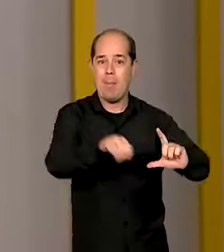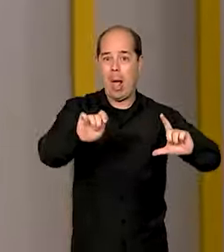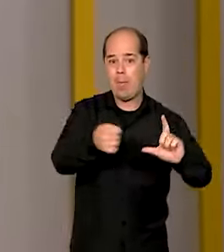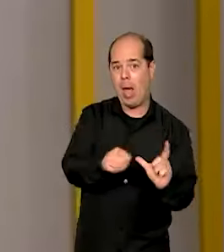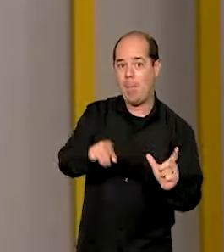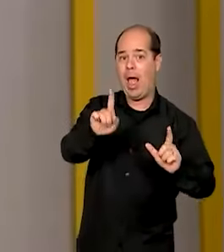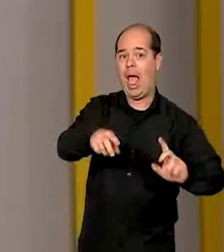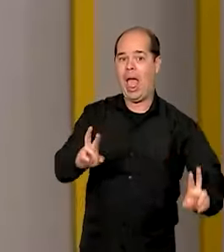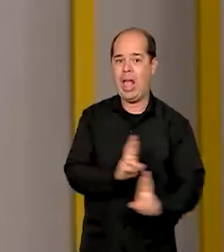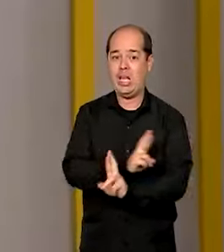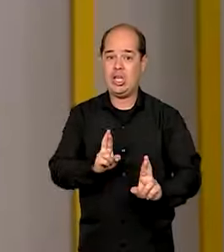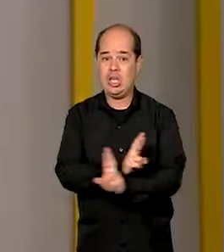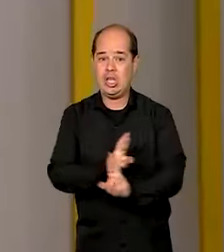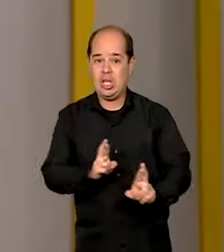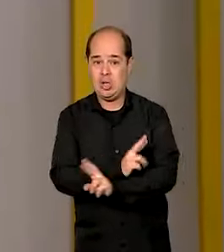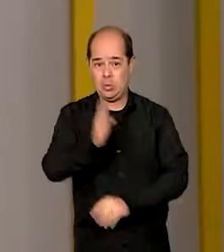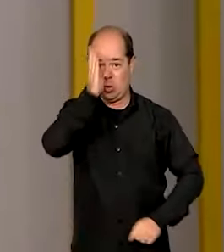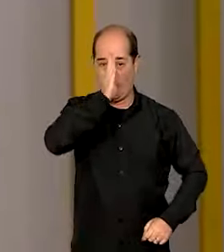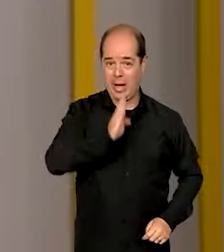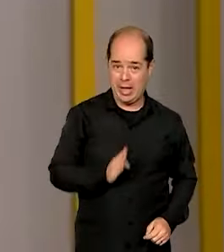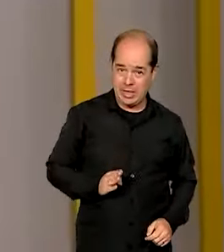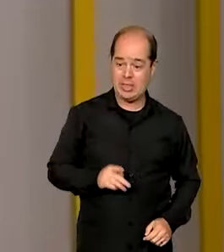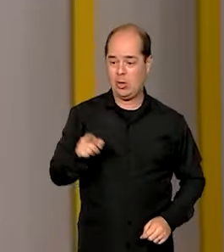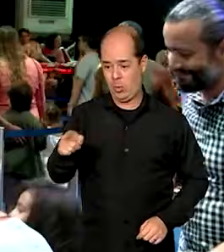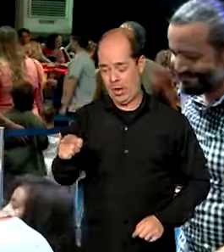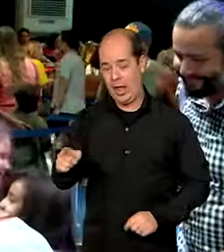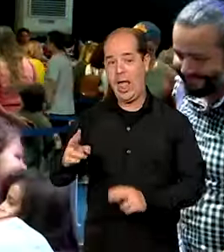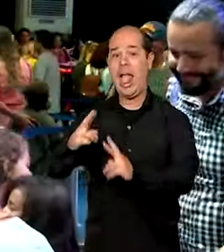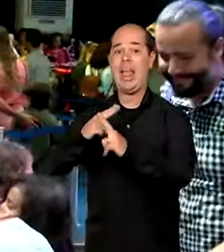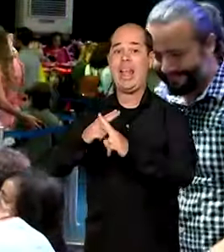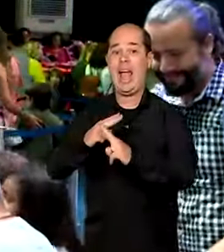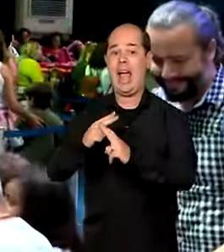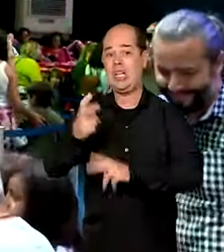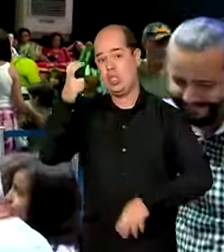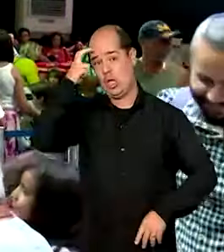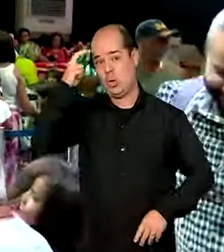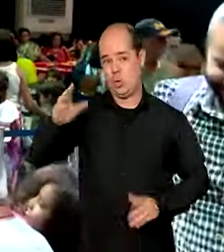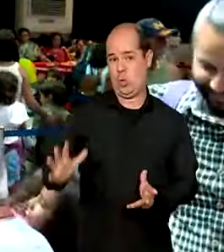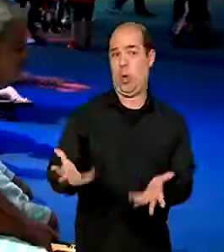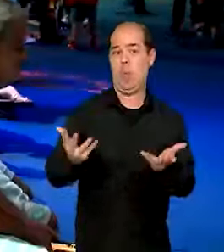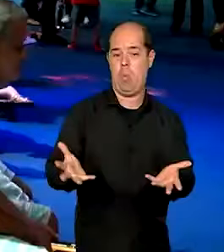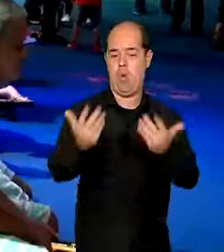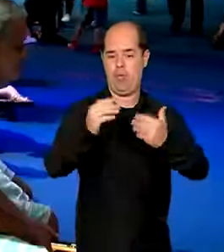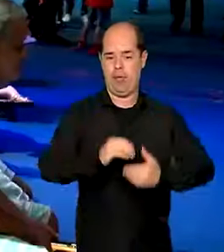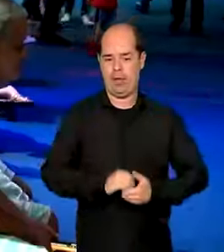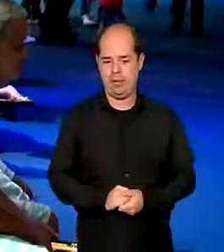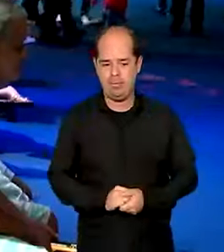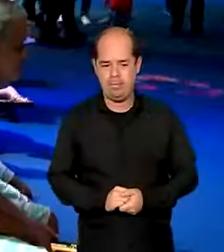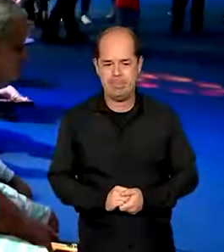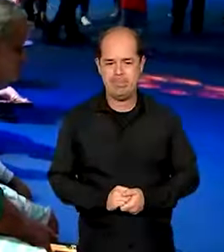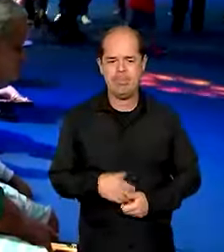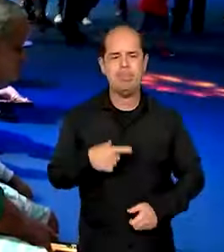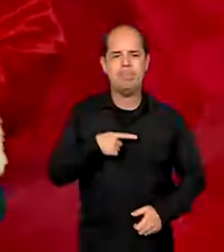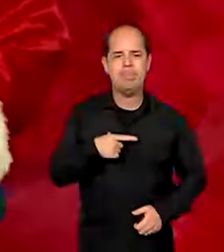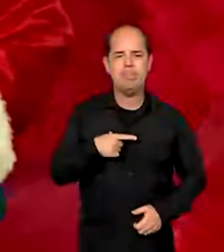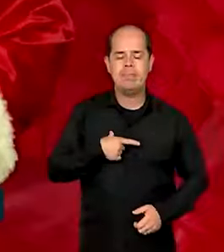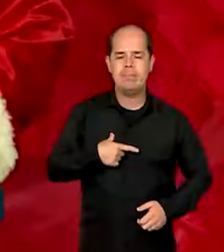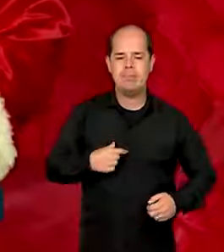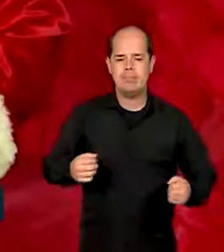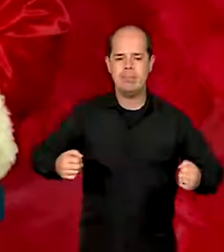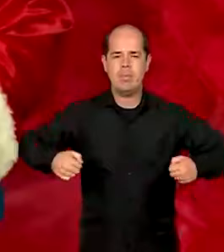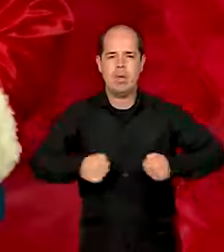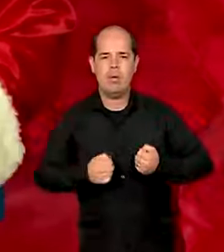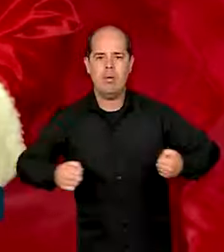promovida pela Caixa Cultural. Acompanhe na reportagem. Os sinos tocam ao som do triângulo e da zabumba. O